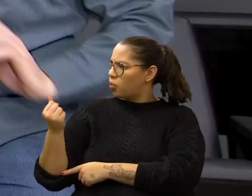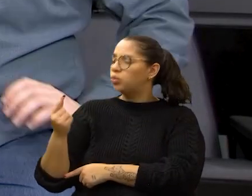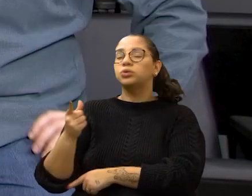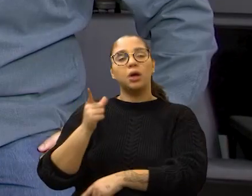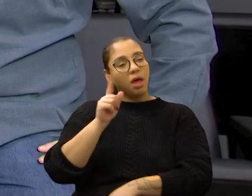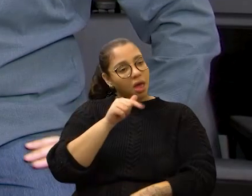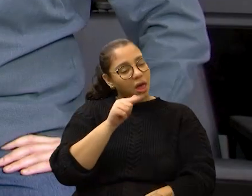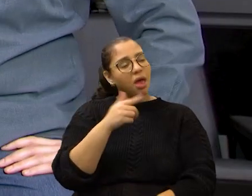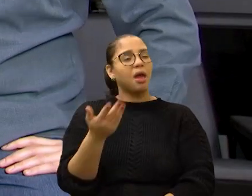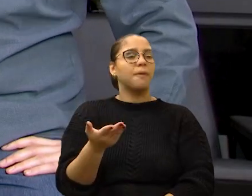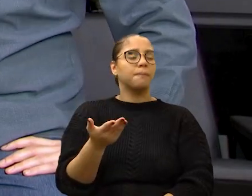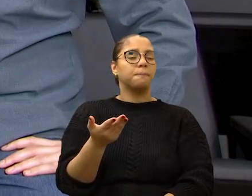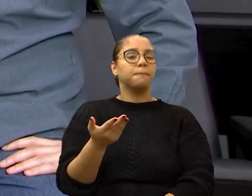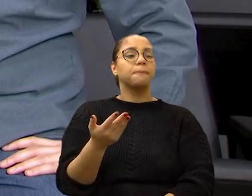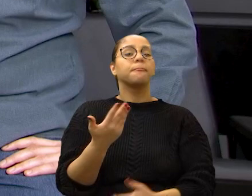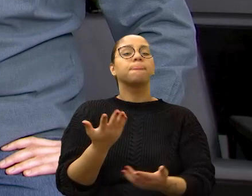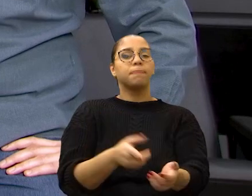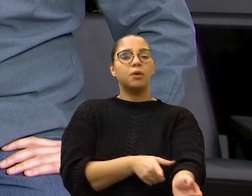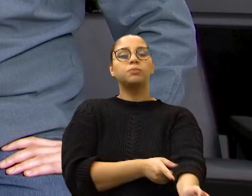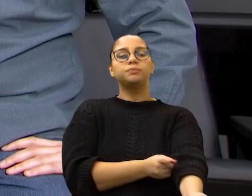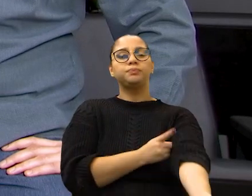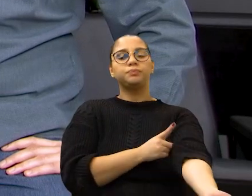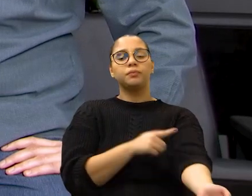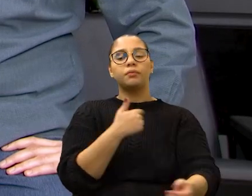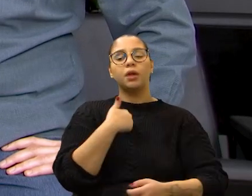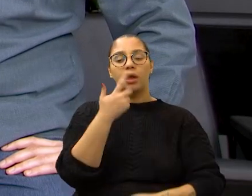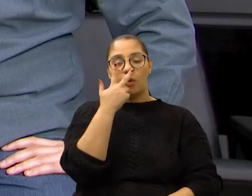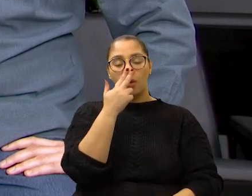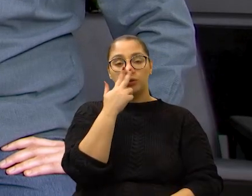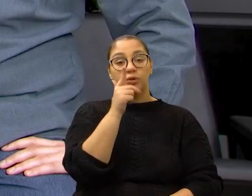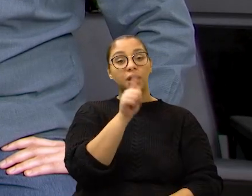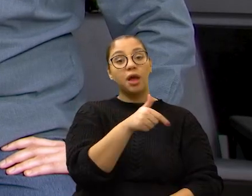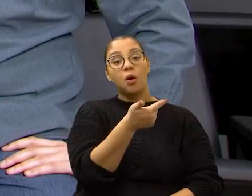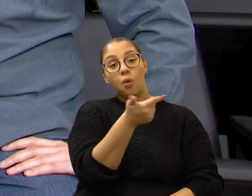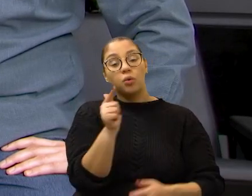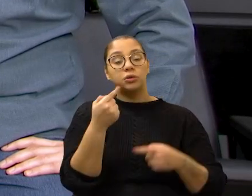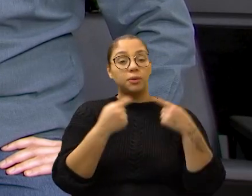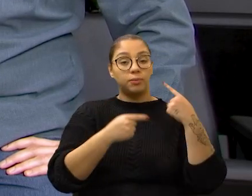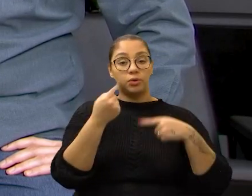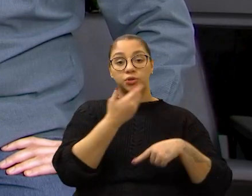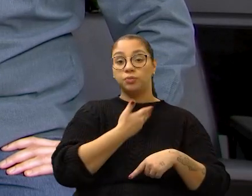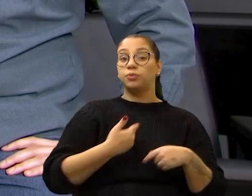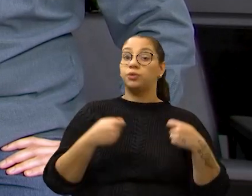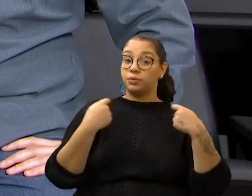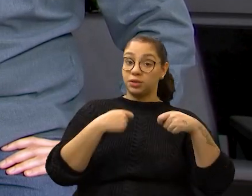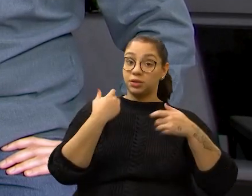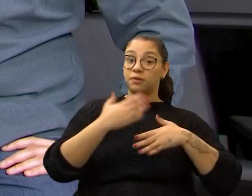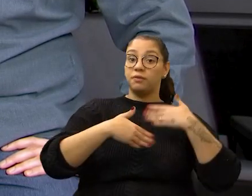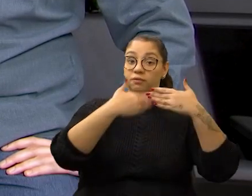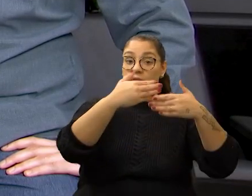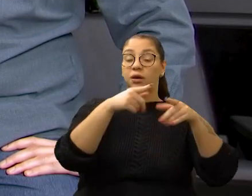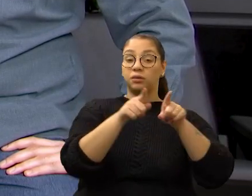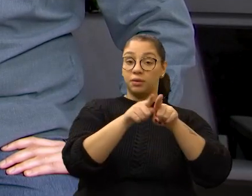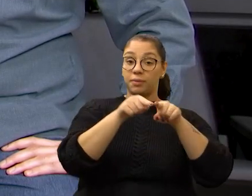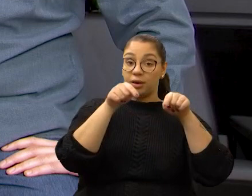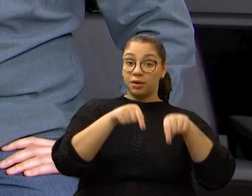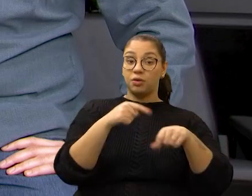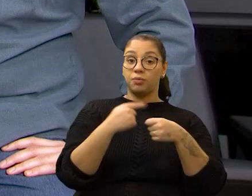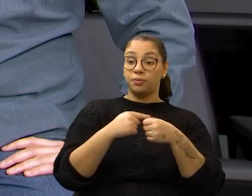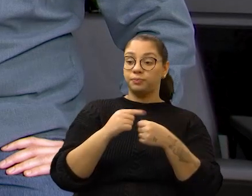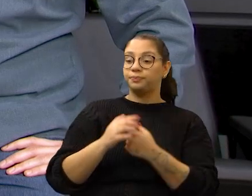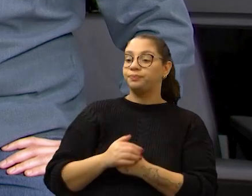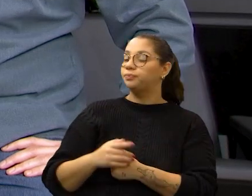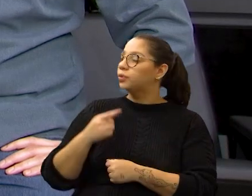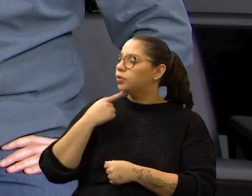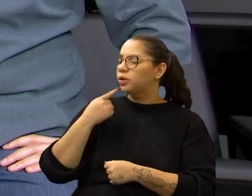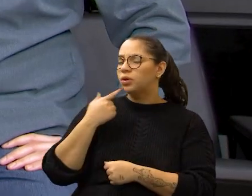né? Tudo. Né? Então, eu acho que é uma outra política que eu acho que nós precisamos avançar muito ainda no